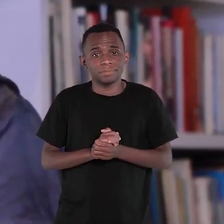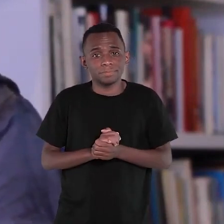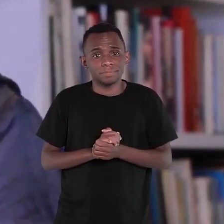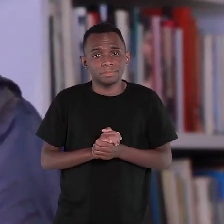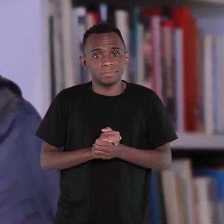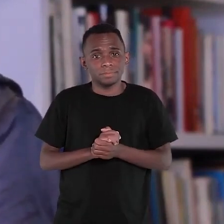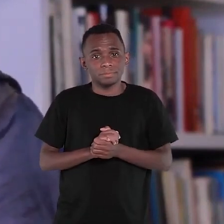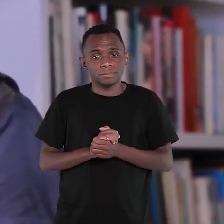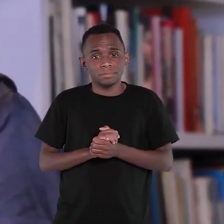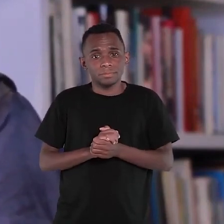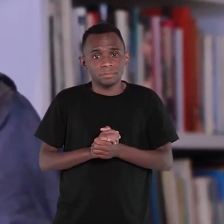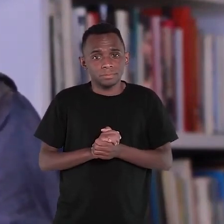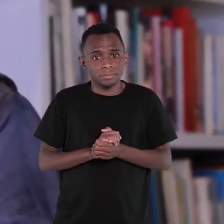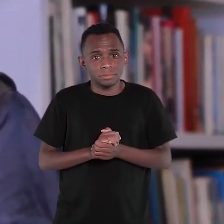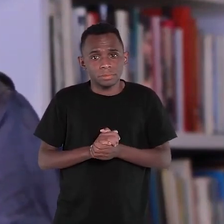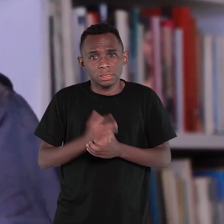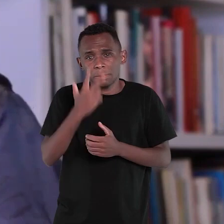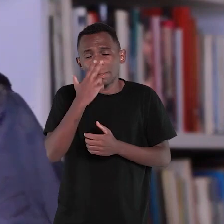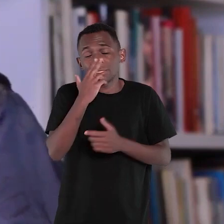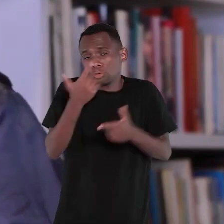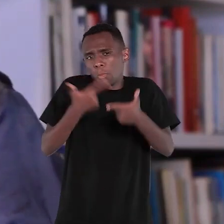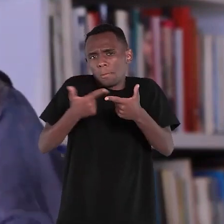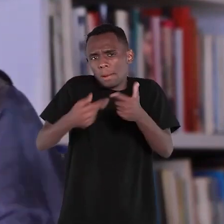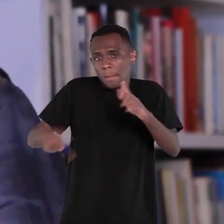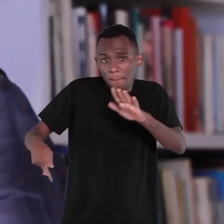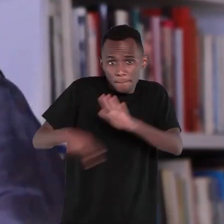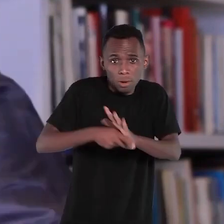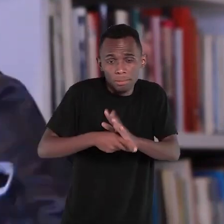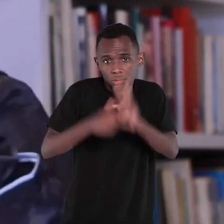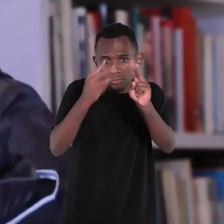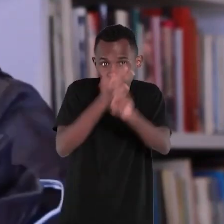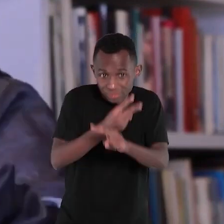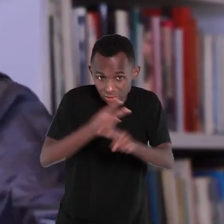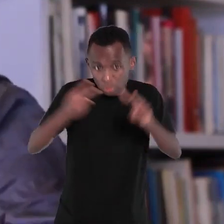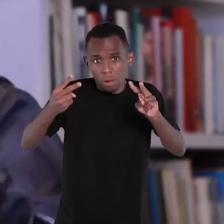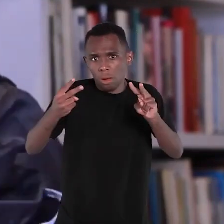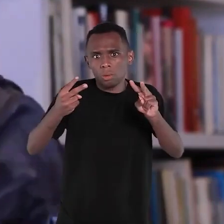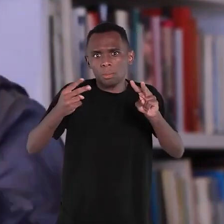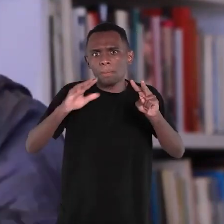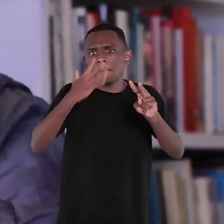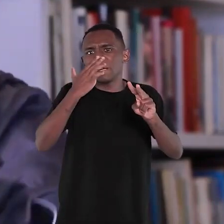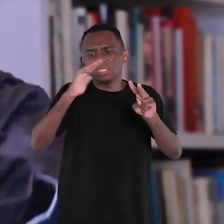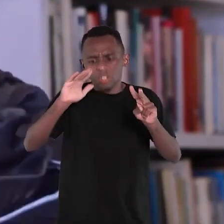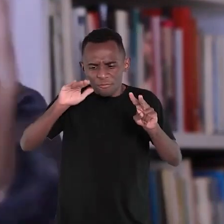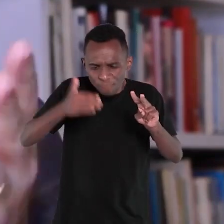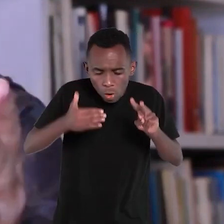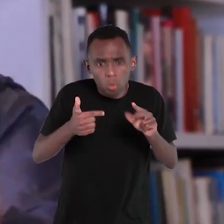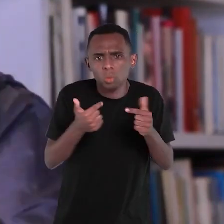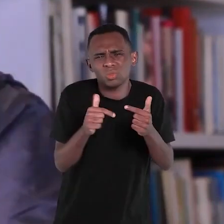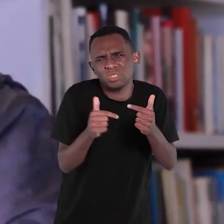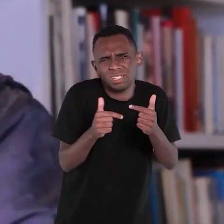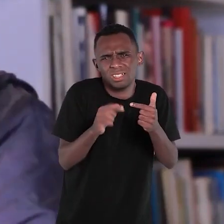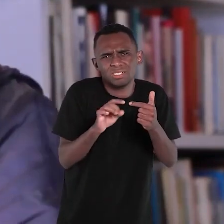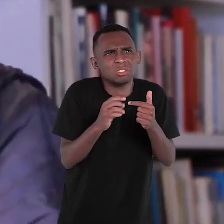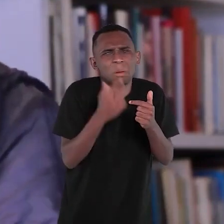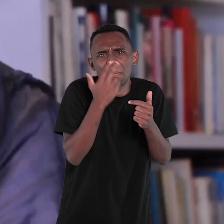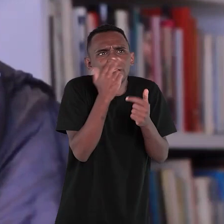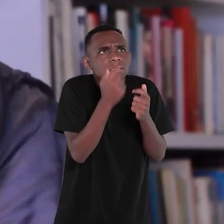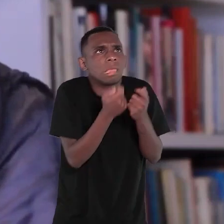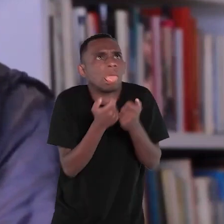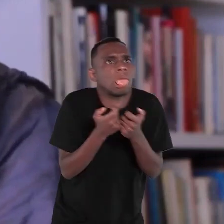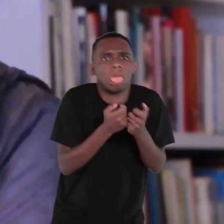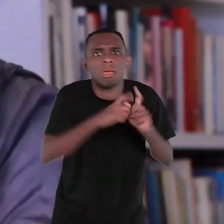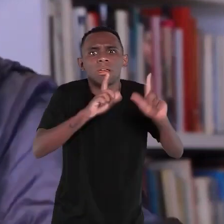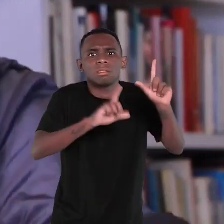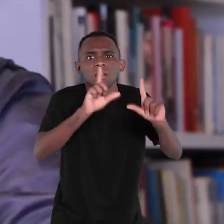pelas chamadas distrações digitais. E aí eu vou além. Distrações digitais não é só joguinho, não é